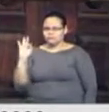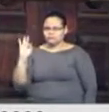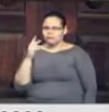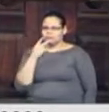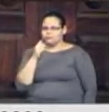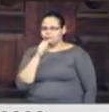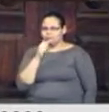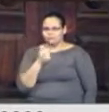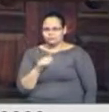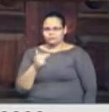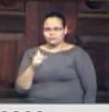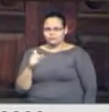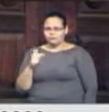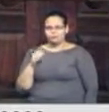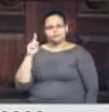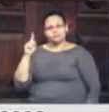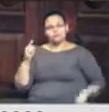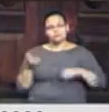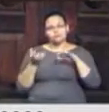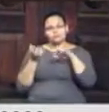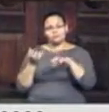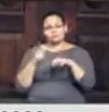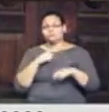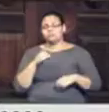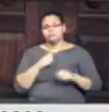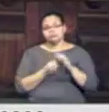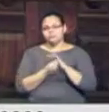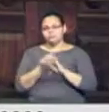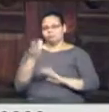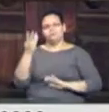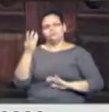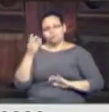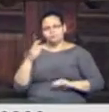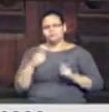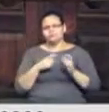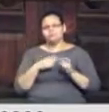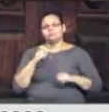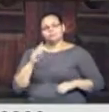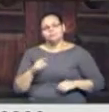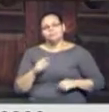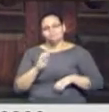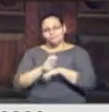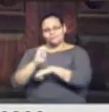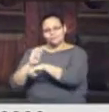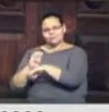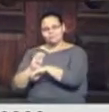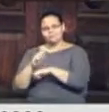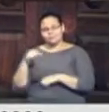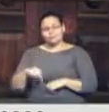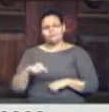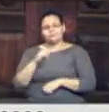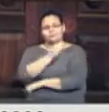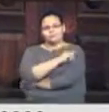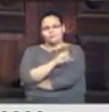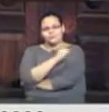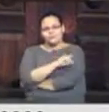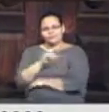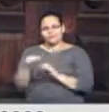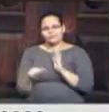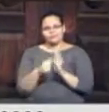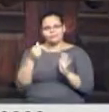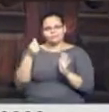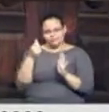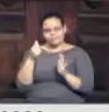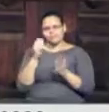existia jeton no Congresso, mas existia em vários parlamentos estaduais. E realmente o Rio de Janeiro foi o primeiro parlamento